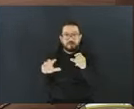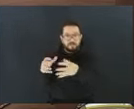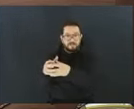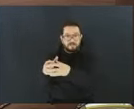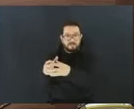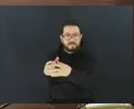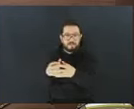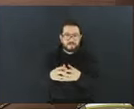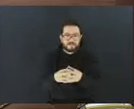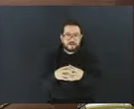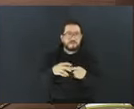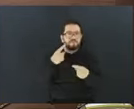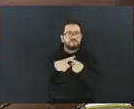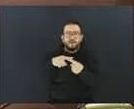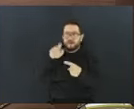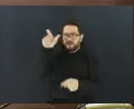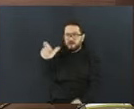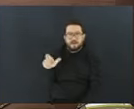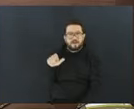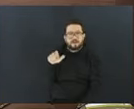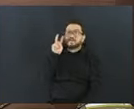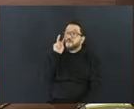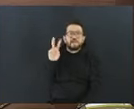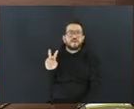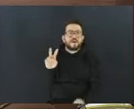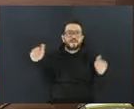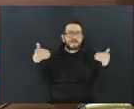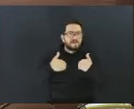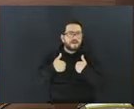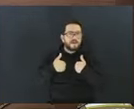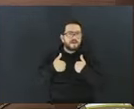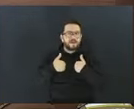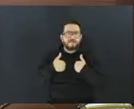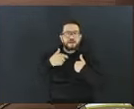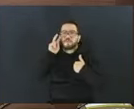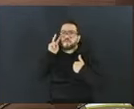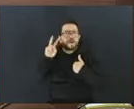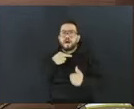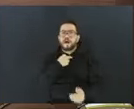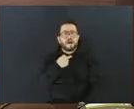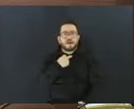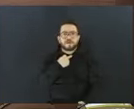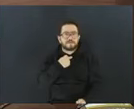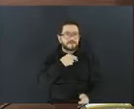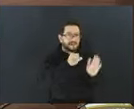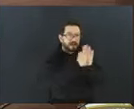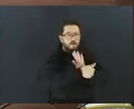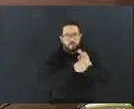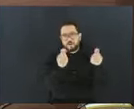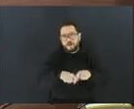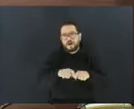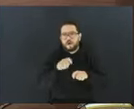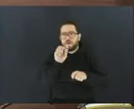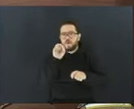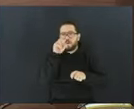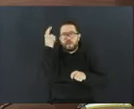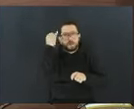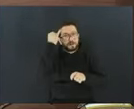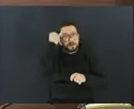fisionomia, né? Se é uma pessoa com Down, você consegue ver. Agora, um deficiente intelectual, de repente, um autista, é difícil